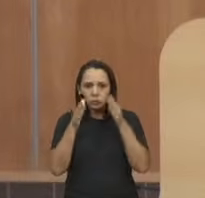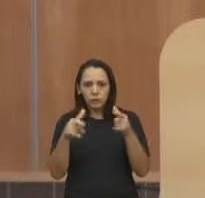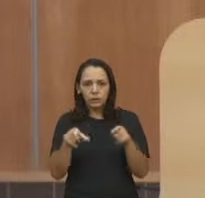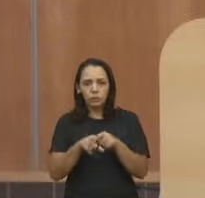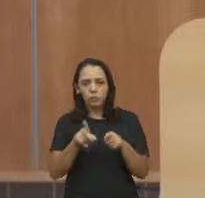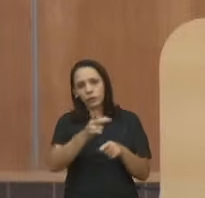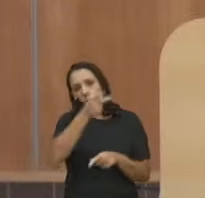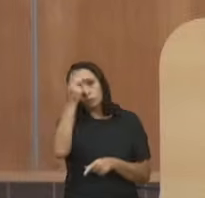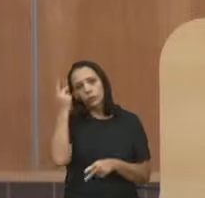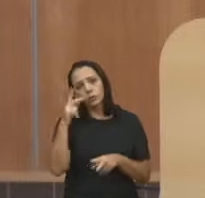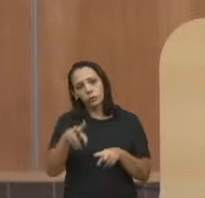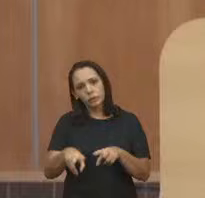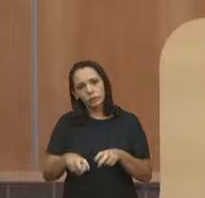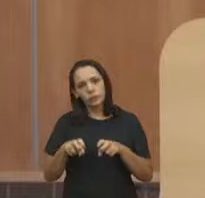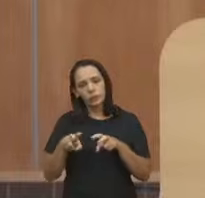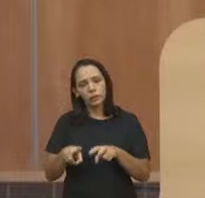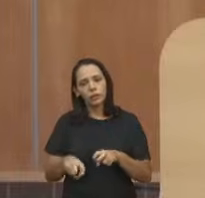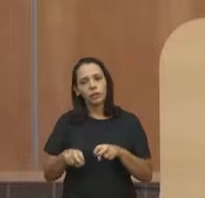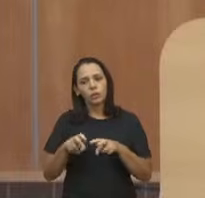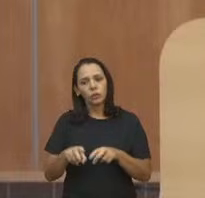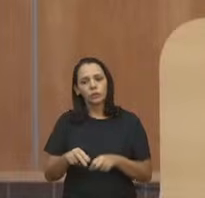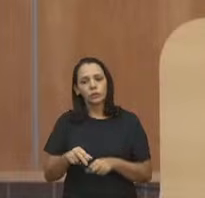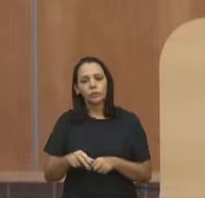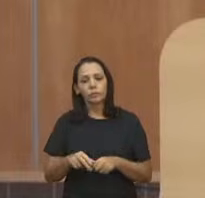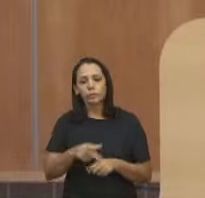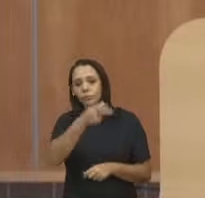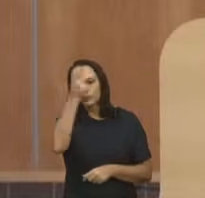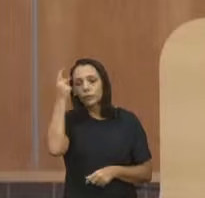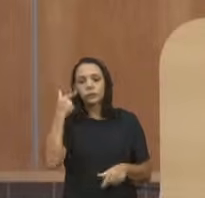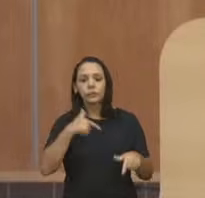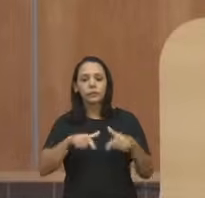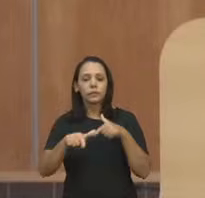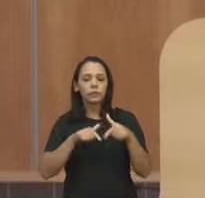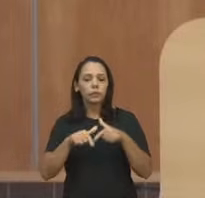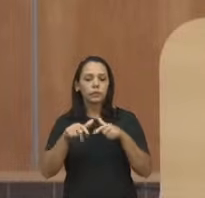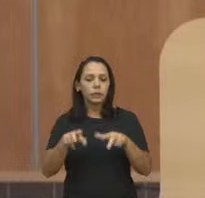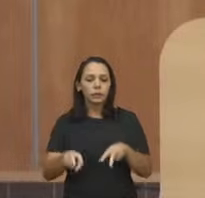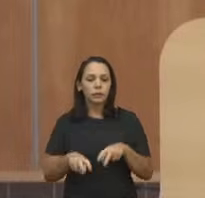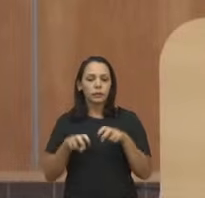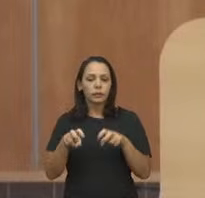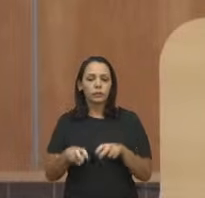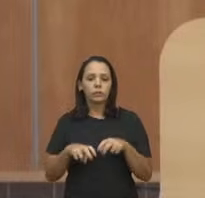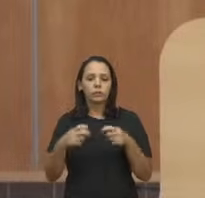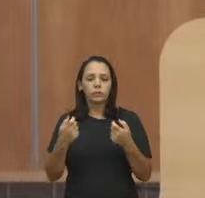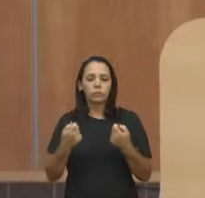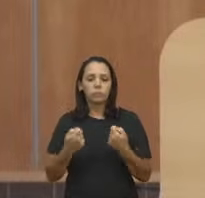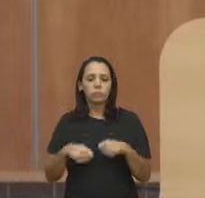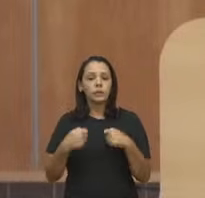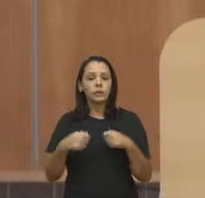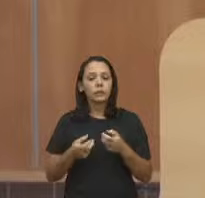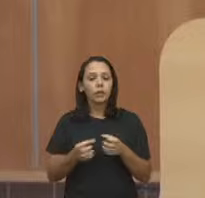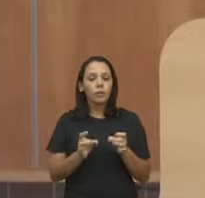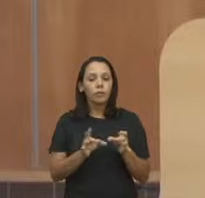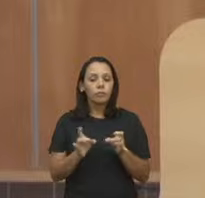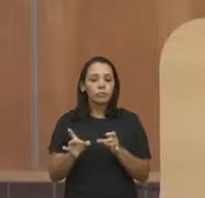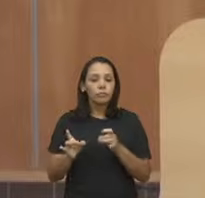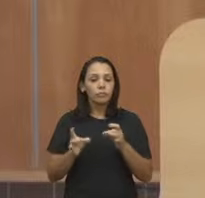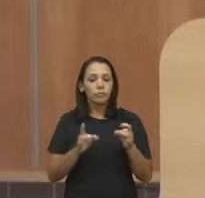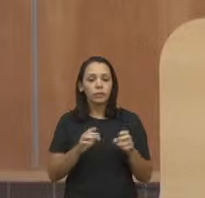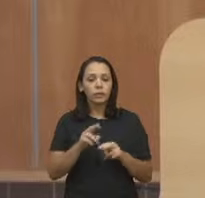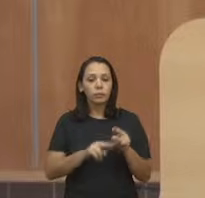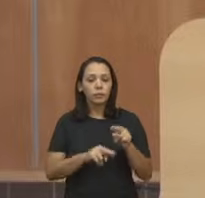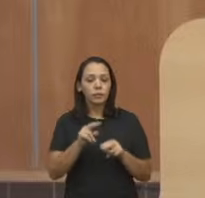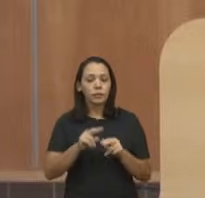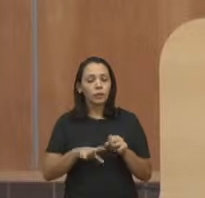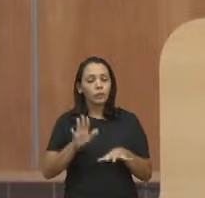rural, para quem trabalha na zona rural, quem trabalha na roça, que tem que vender os seus produtos e muitas vezes não